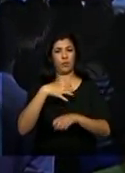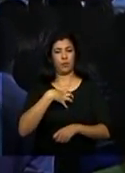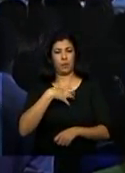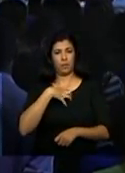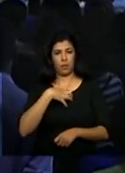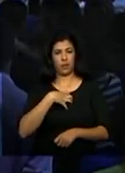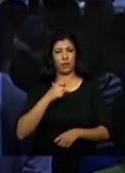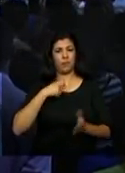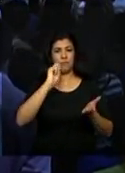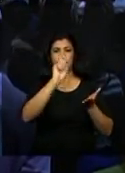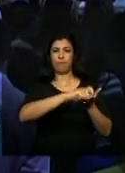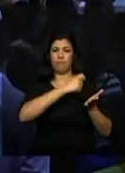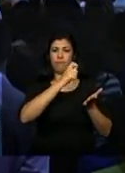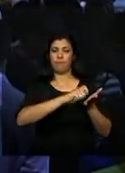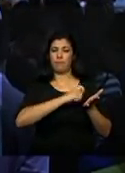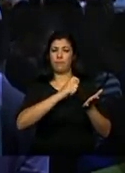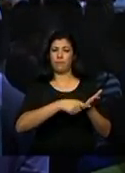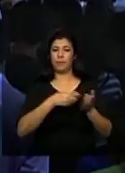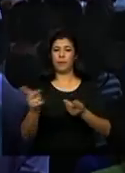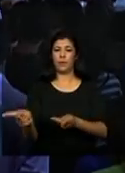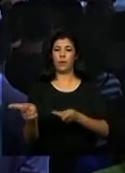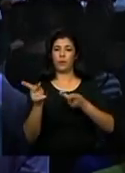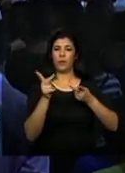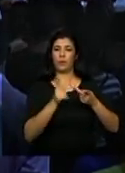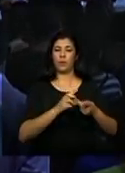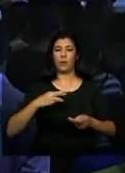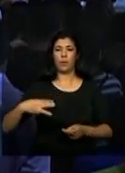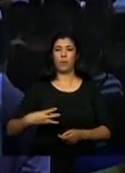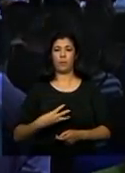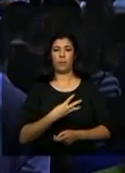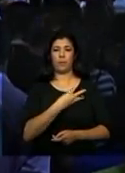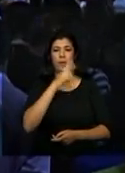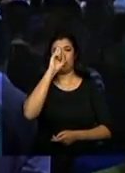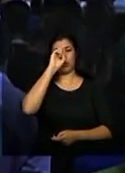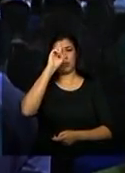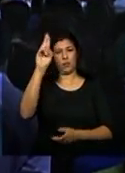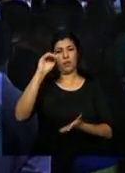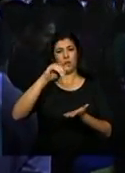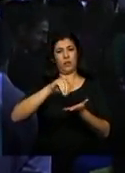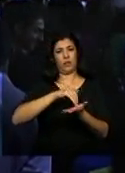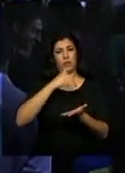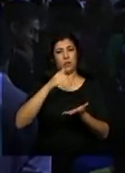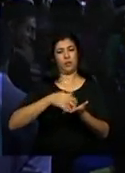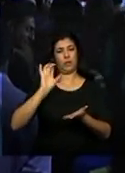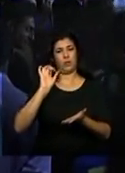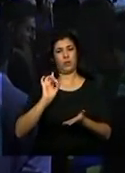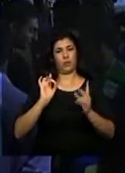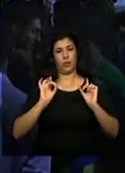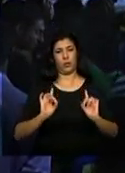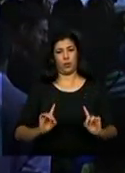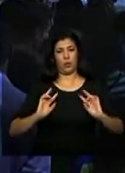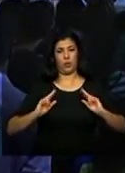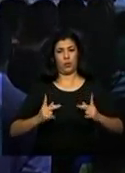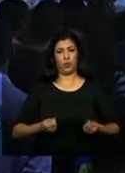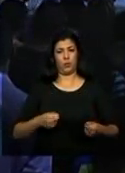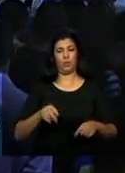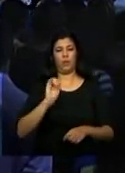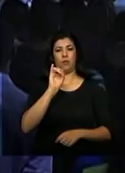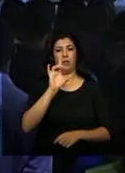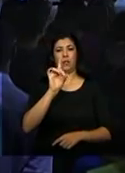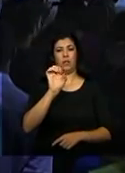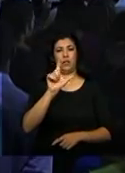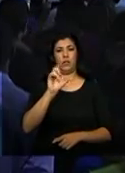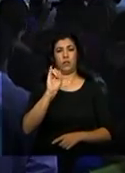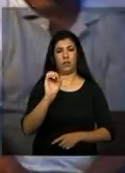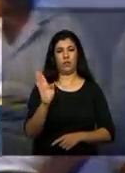Para assiná-los, convidamos a ministra-chefe da Secretaria de Direitos Humanos, Ideli